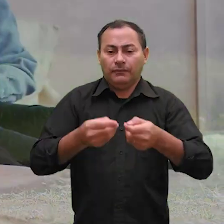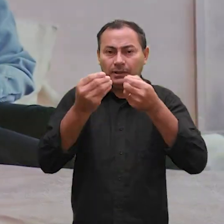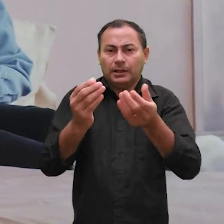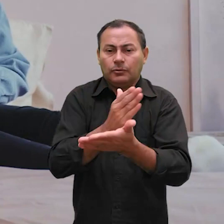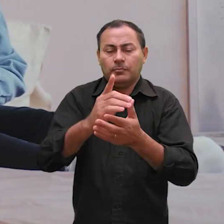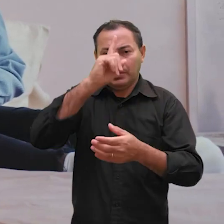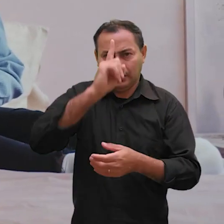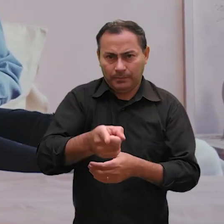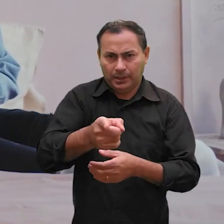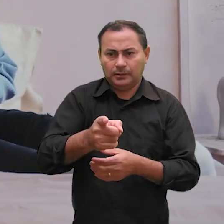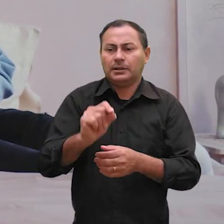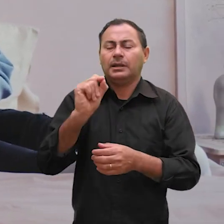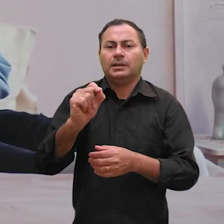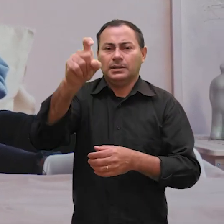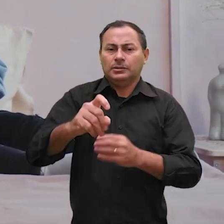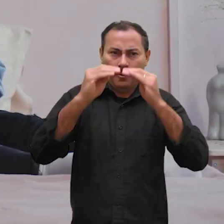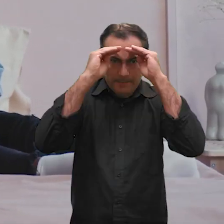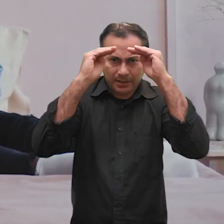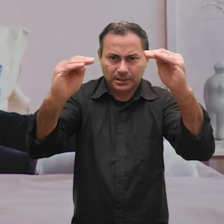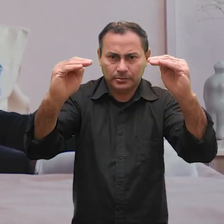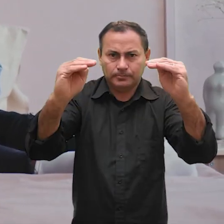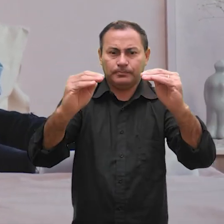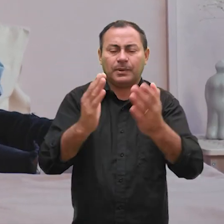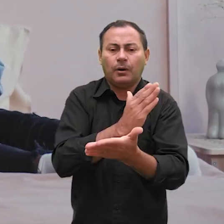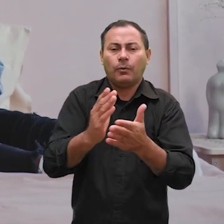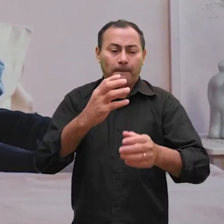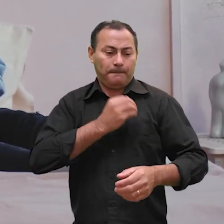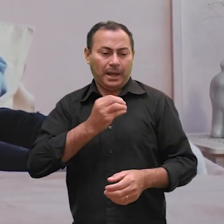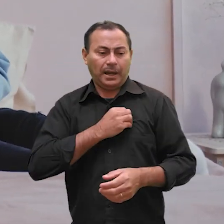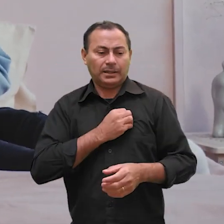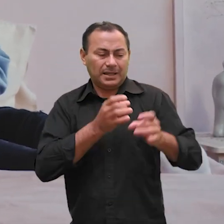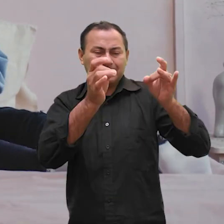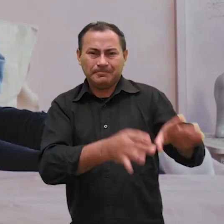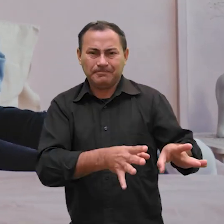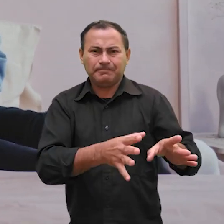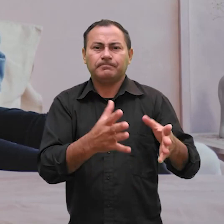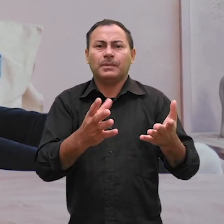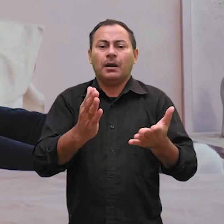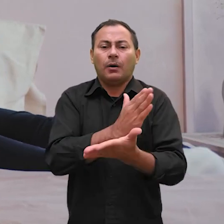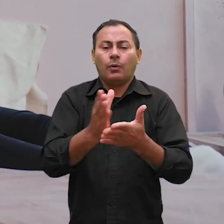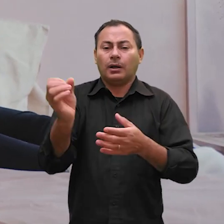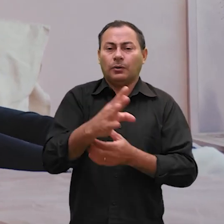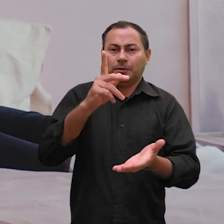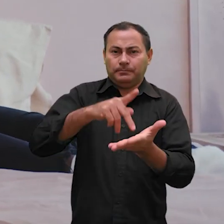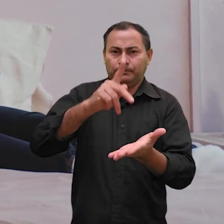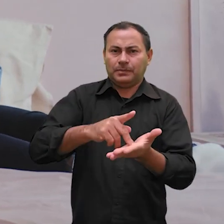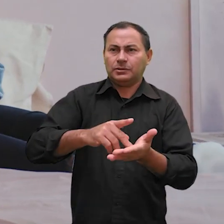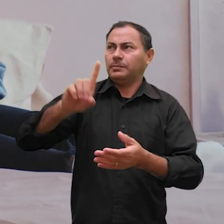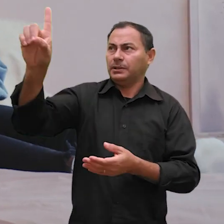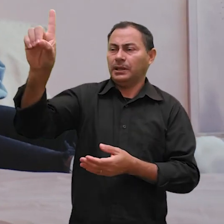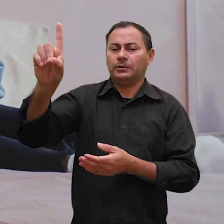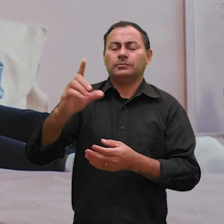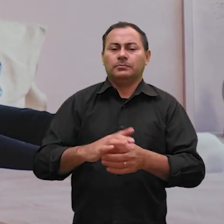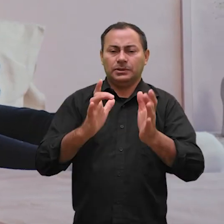Foi dado algum mandamento para que seja obedecido? Há algum pecado a ser abandonado? Alguma nova verdade